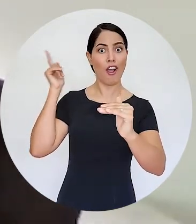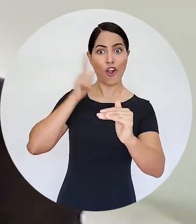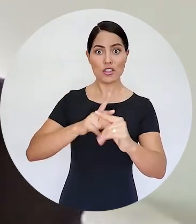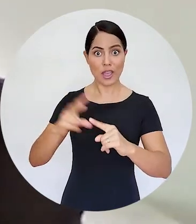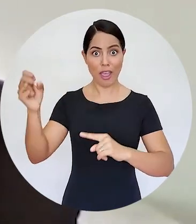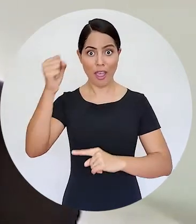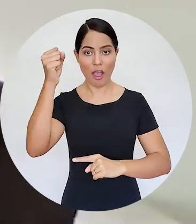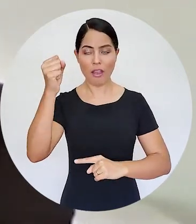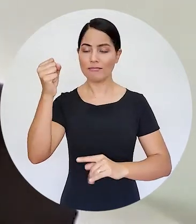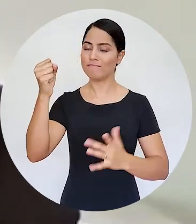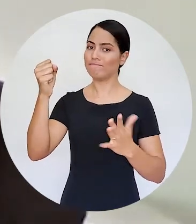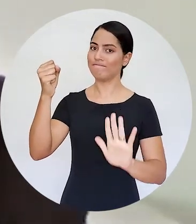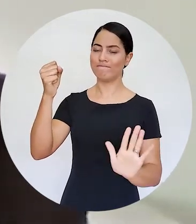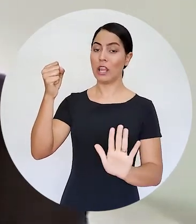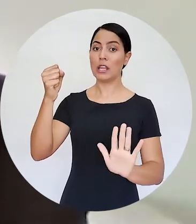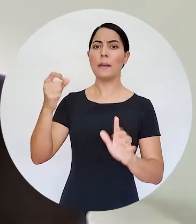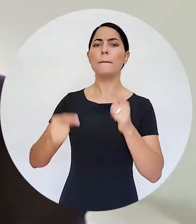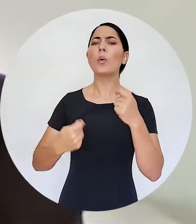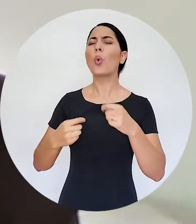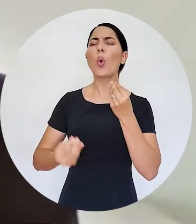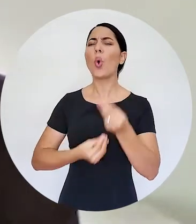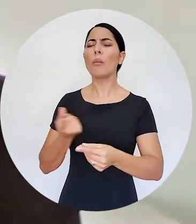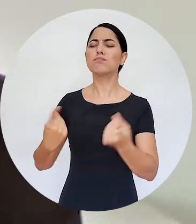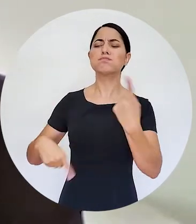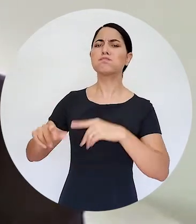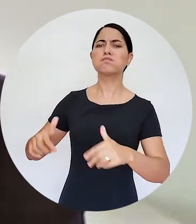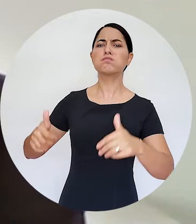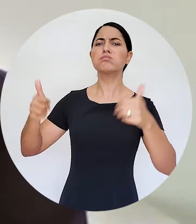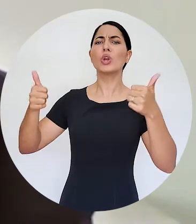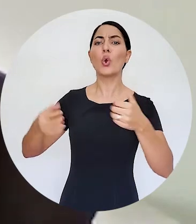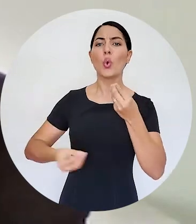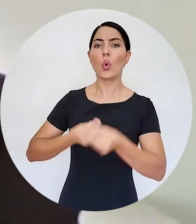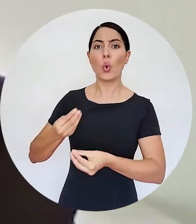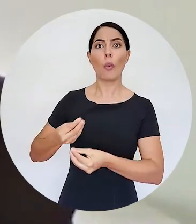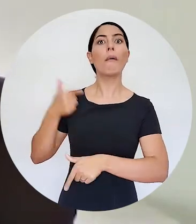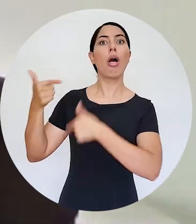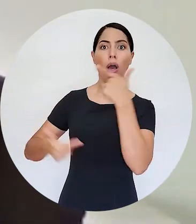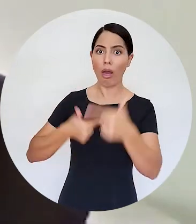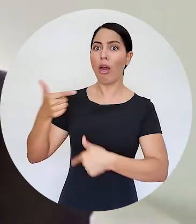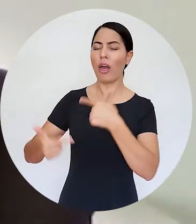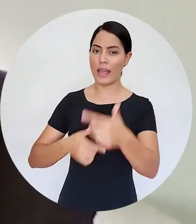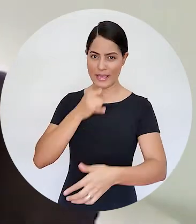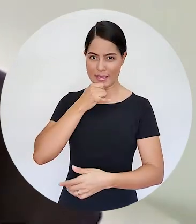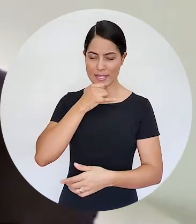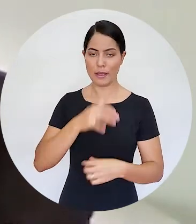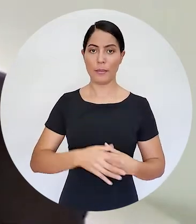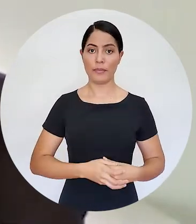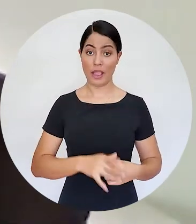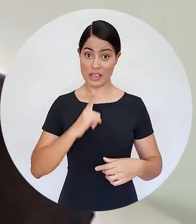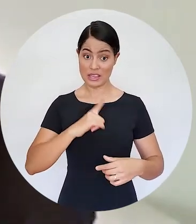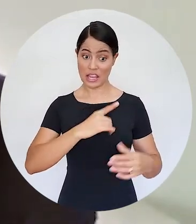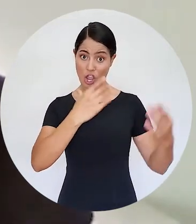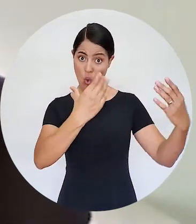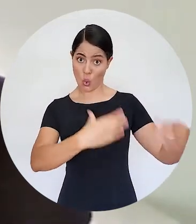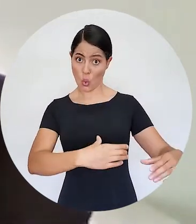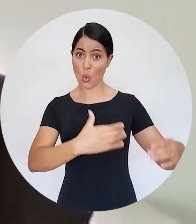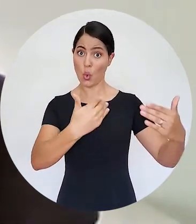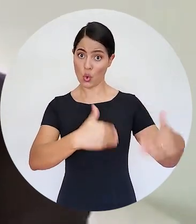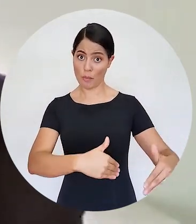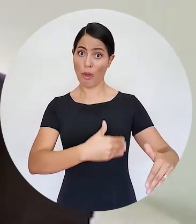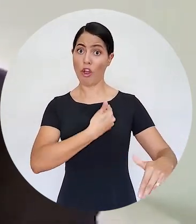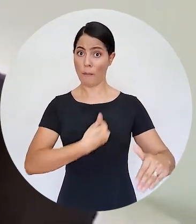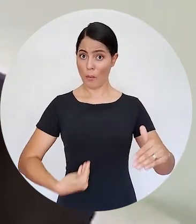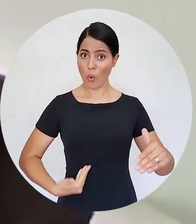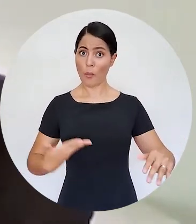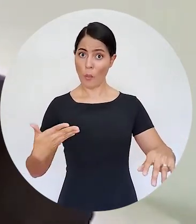sucesso ele vem depois de muito muito trabalho é onde está tu que quanto para um concurso público é as pessoas precisam estudar bastante